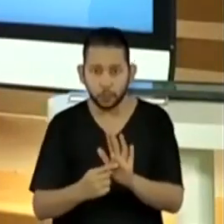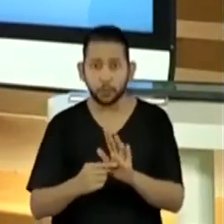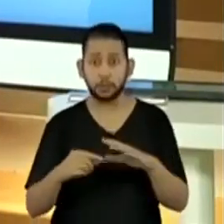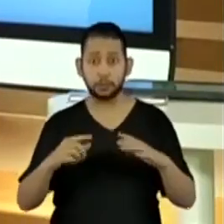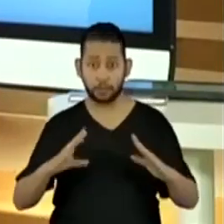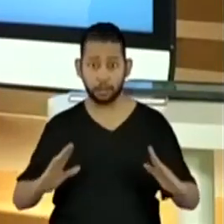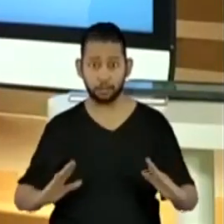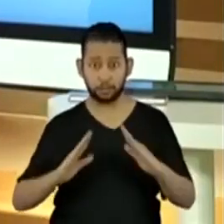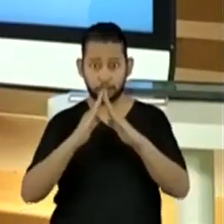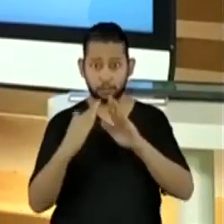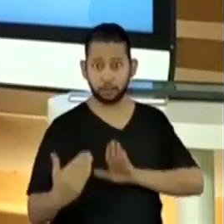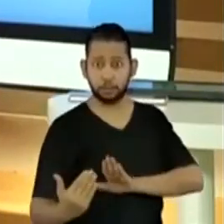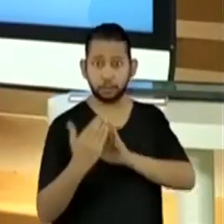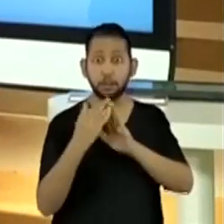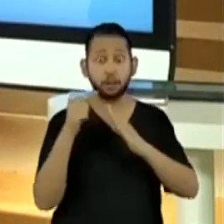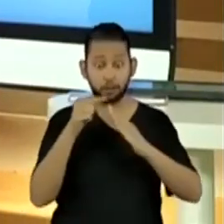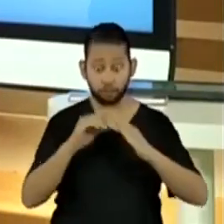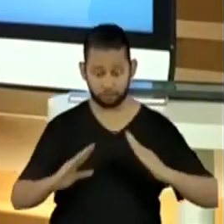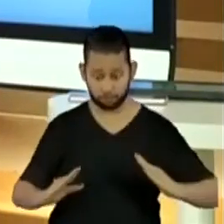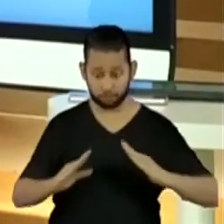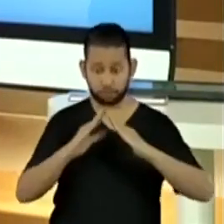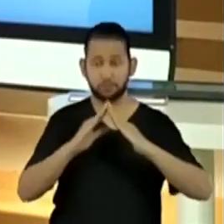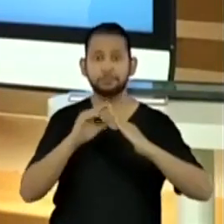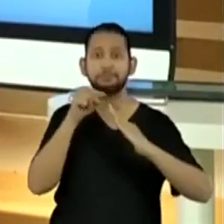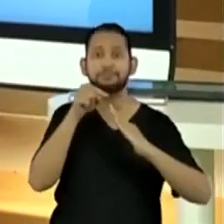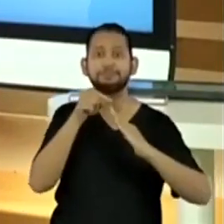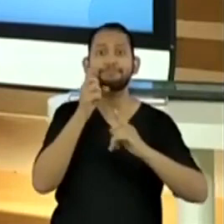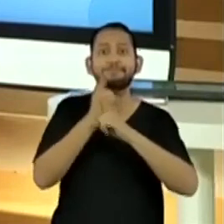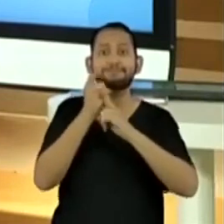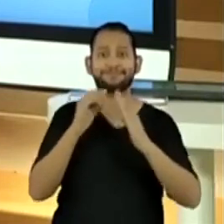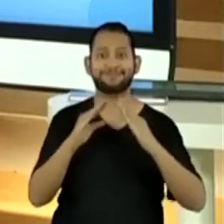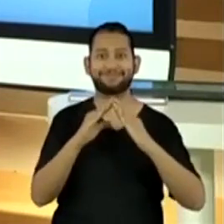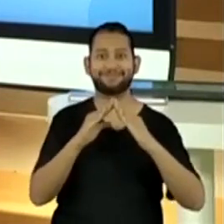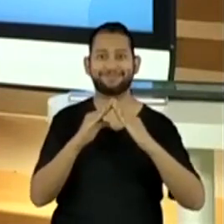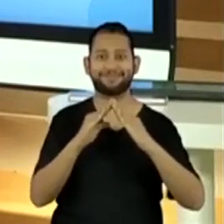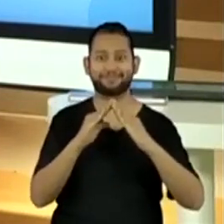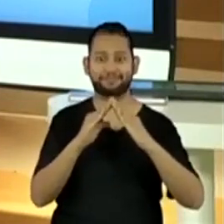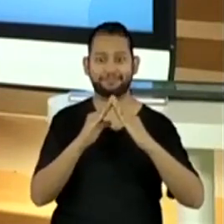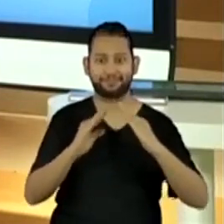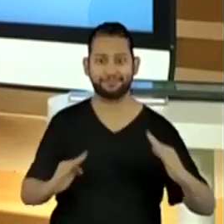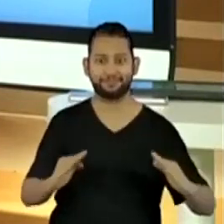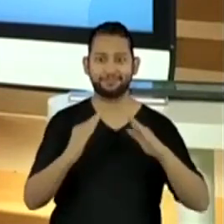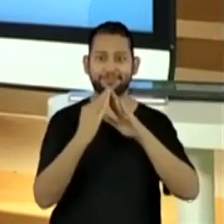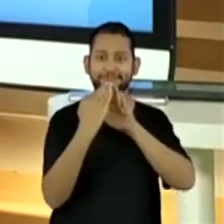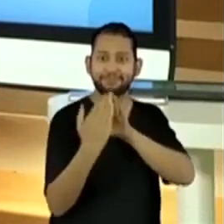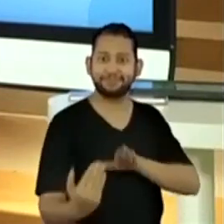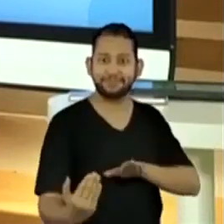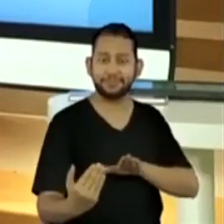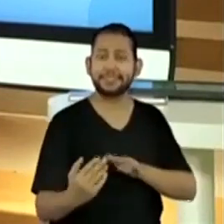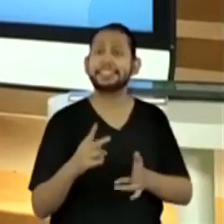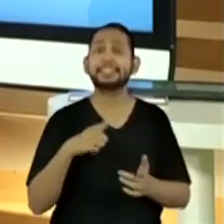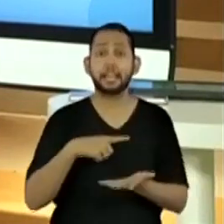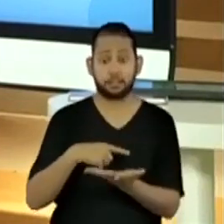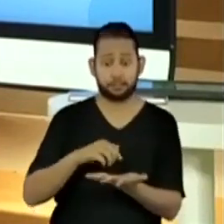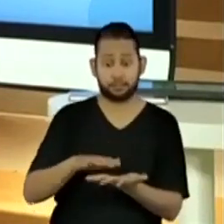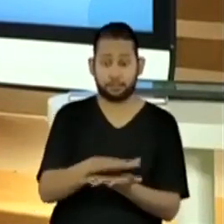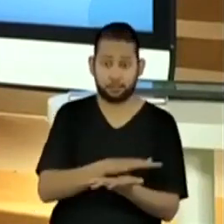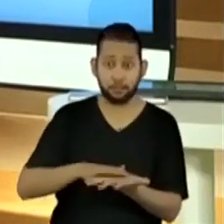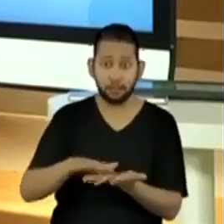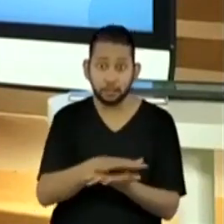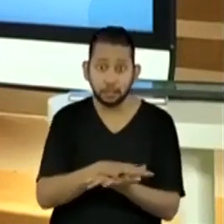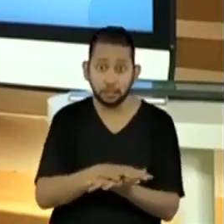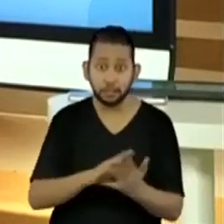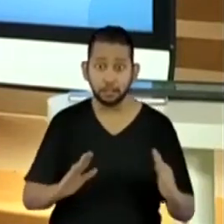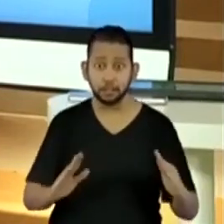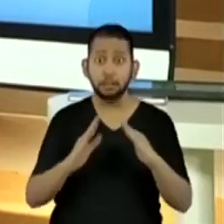são as características das pirâmides? Como eu falei, ela tem uma base e na outra ponta ela tem um vértice, onde se encontram todas